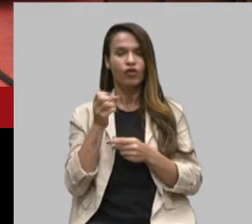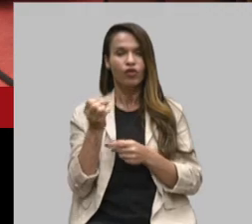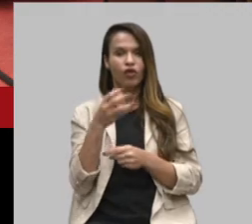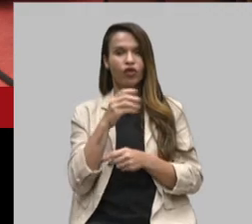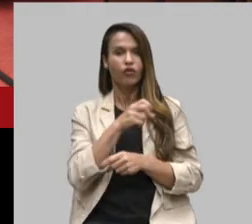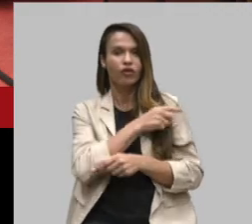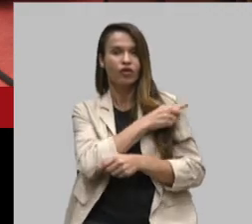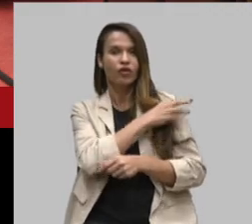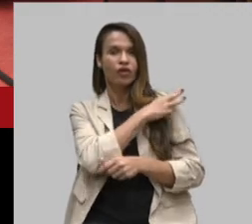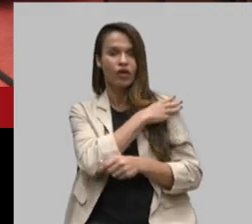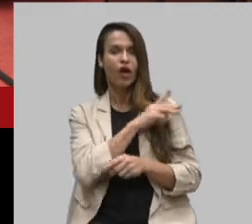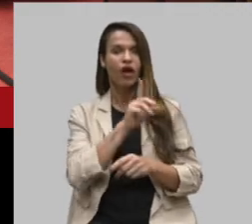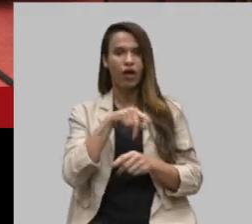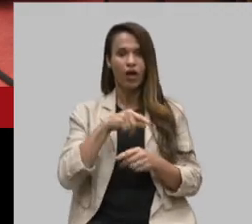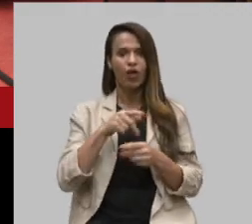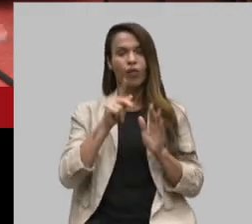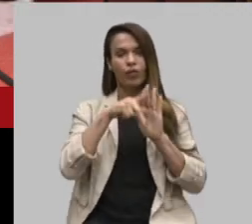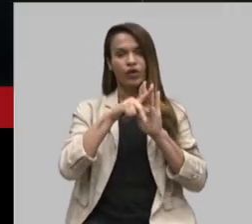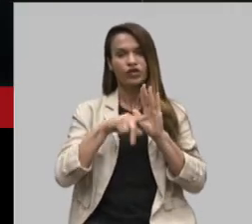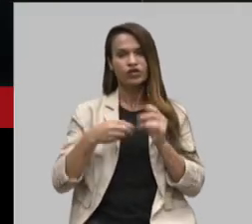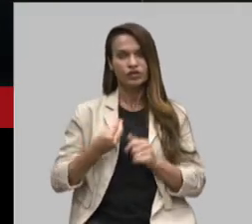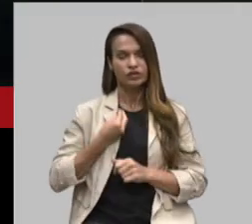de vida